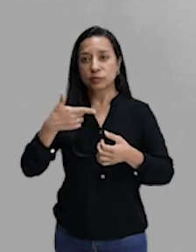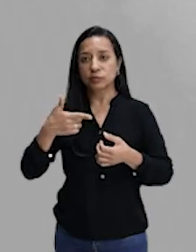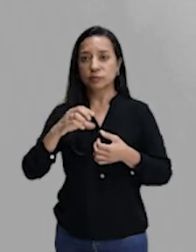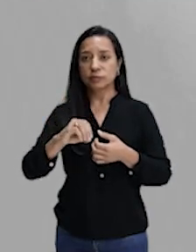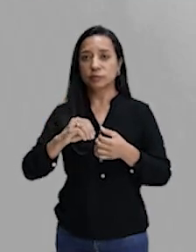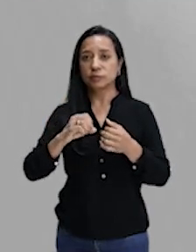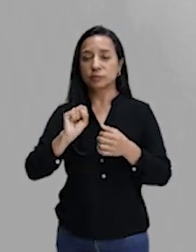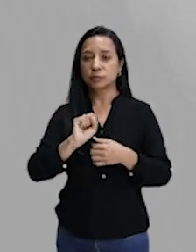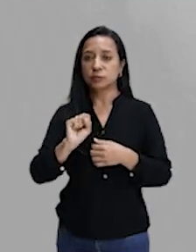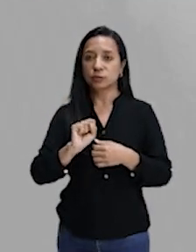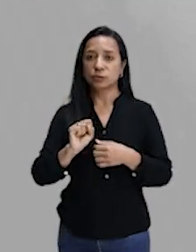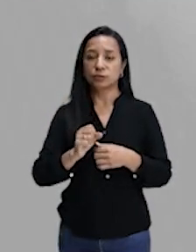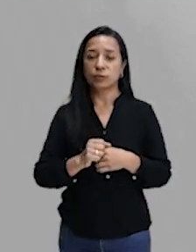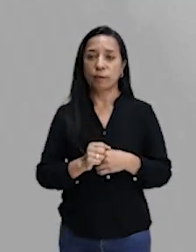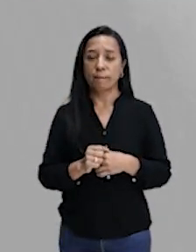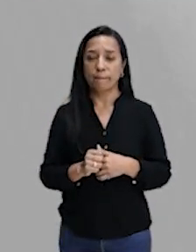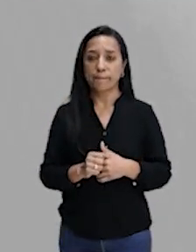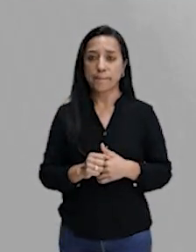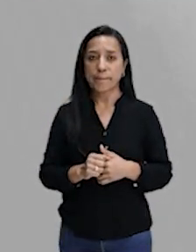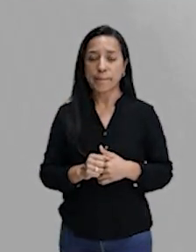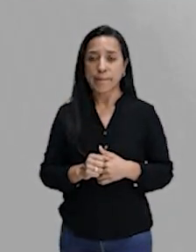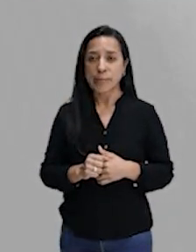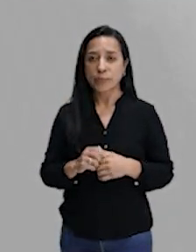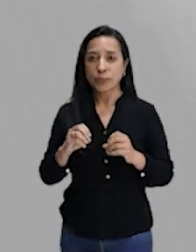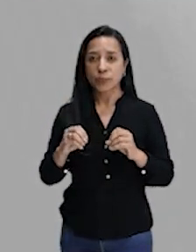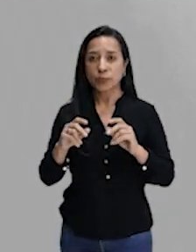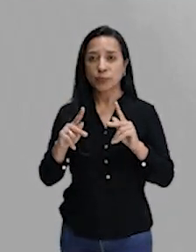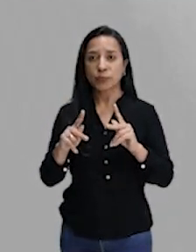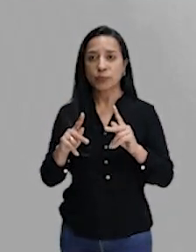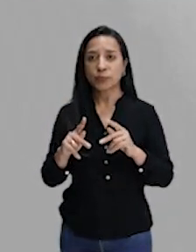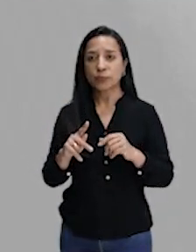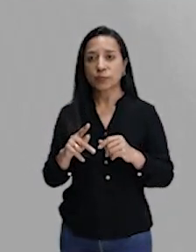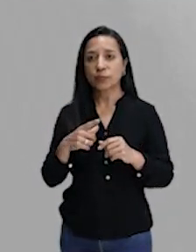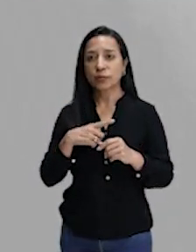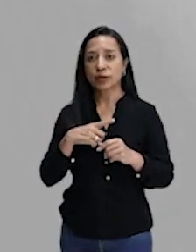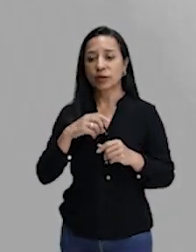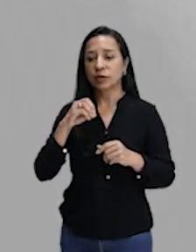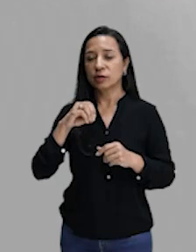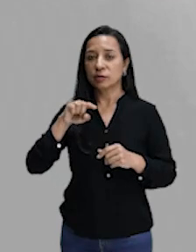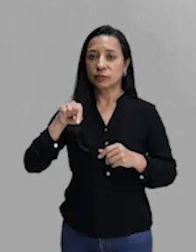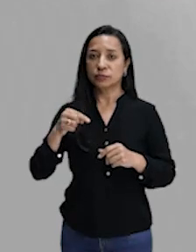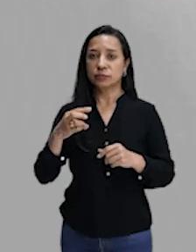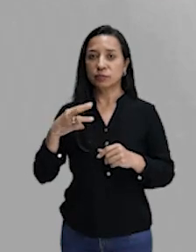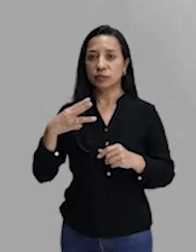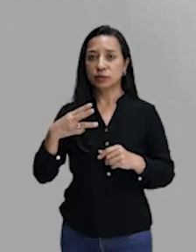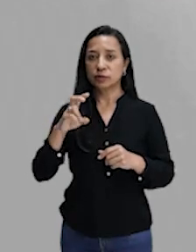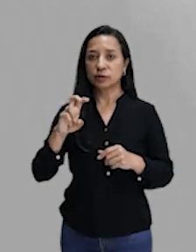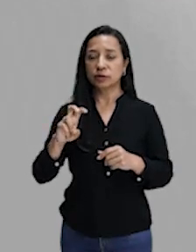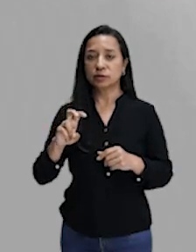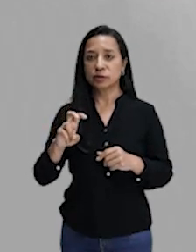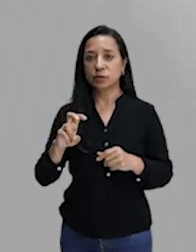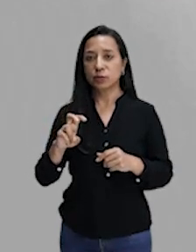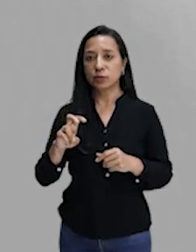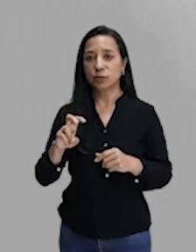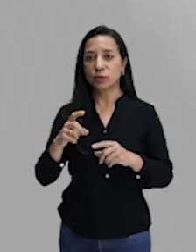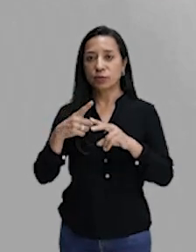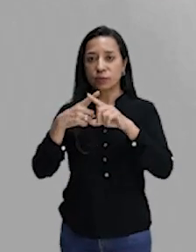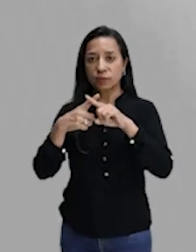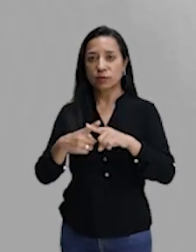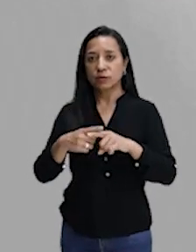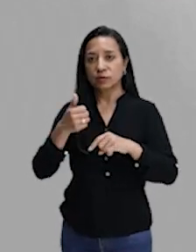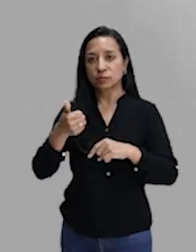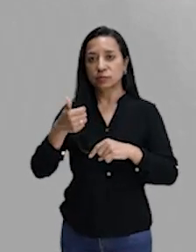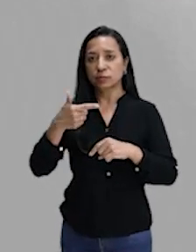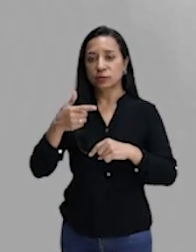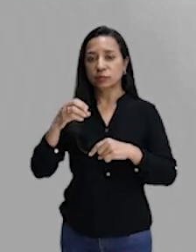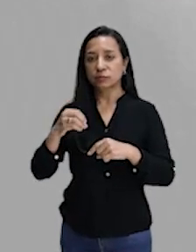dois minutos 120 segundos Ok então vai ficar 0,35 vezes 120